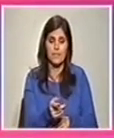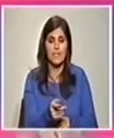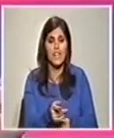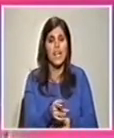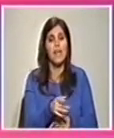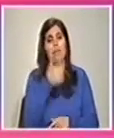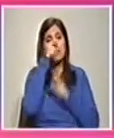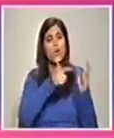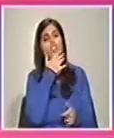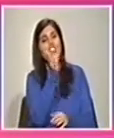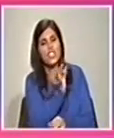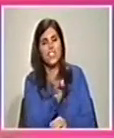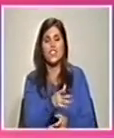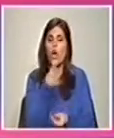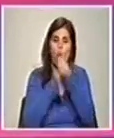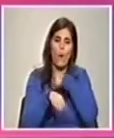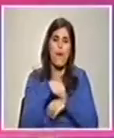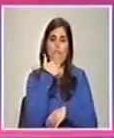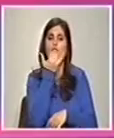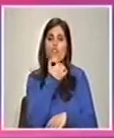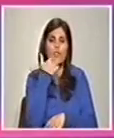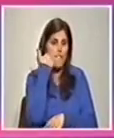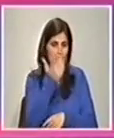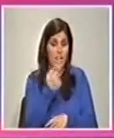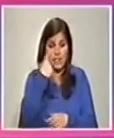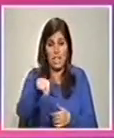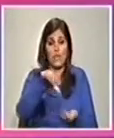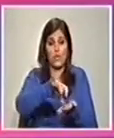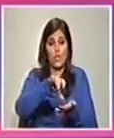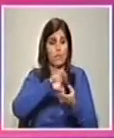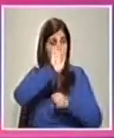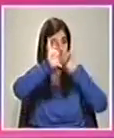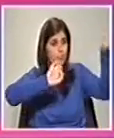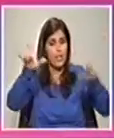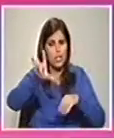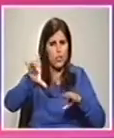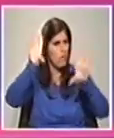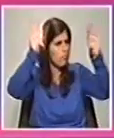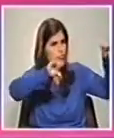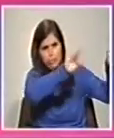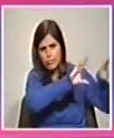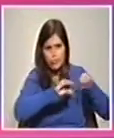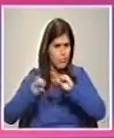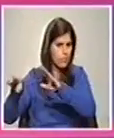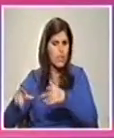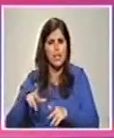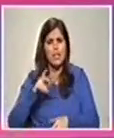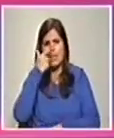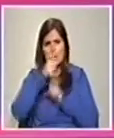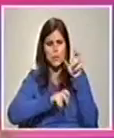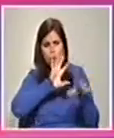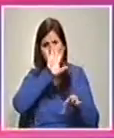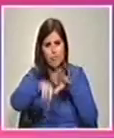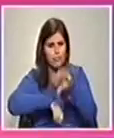feia. E eles têm um sítio de distribuição em Lisboa, que está perfeitamente esgotado, e que têm uma procura de todo o país